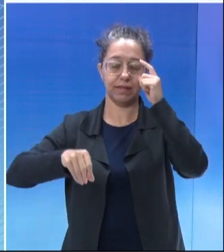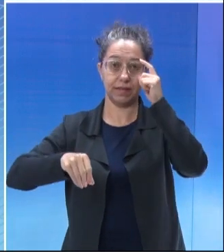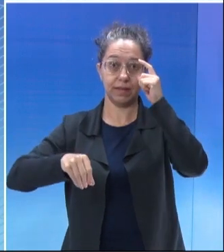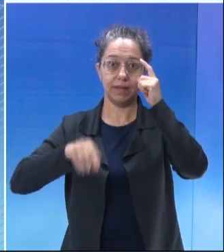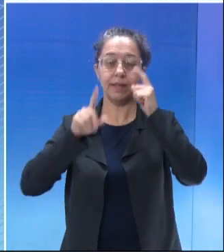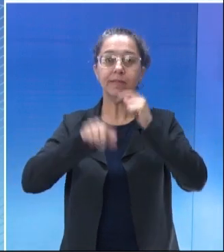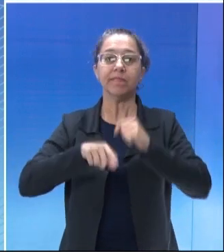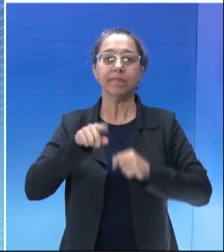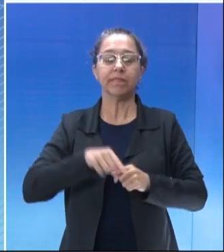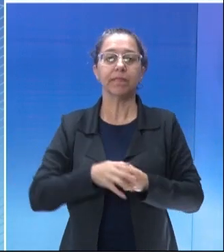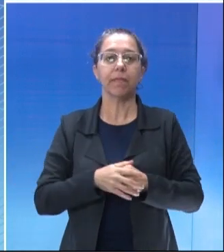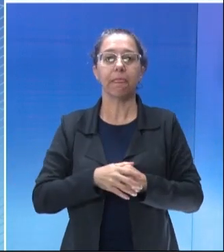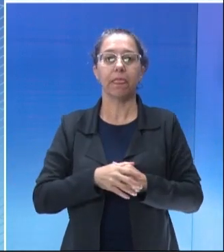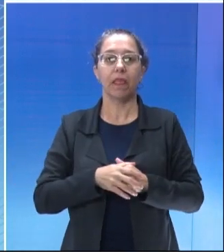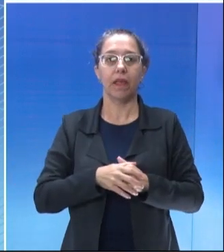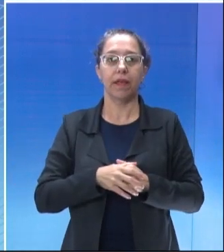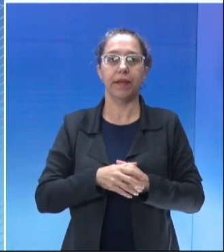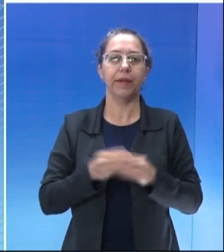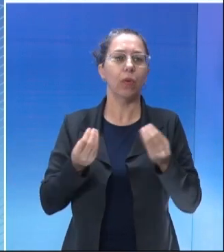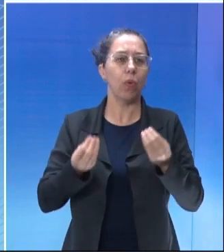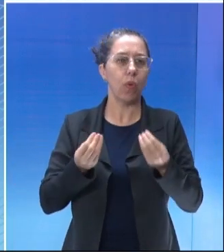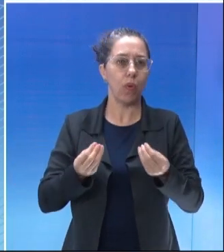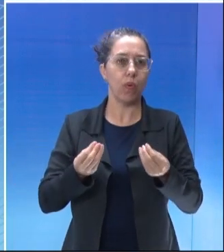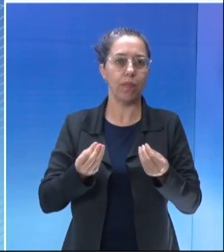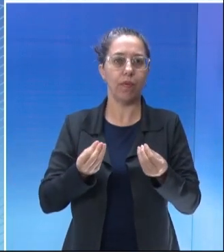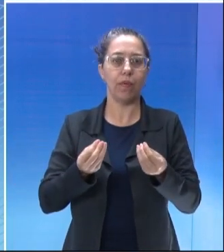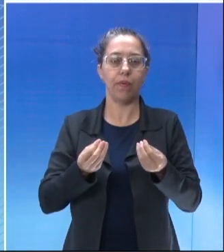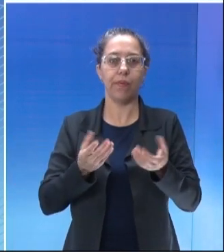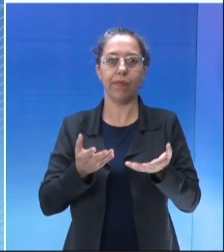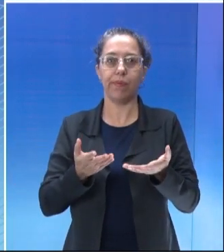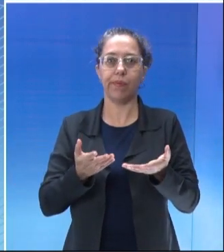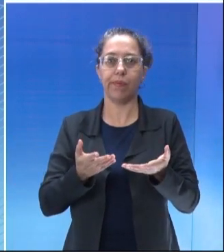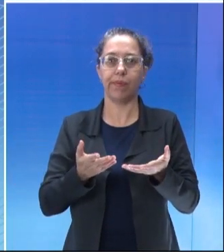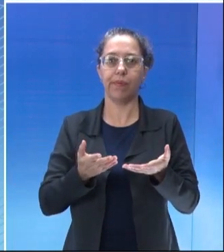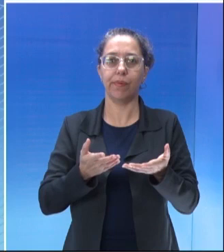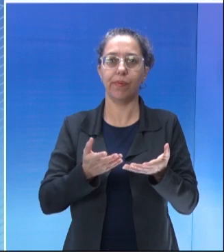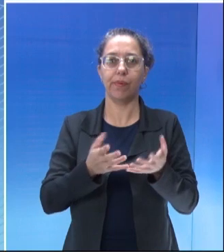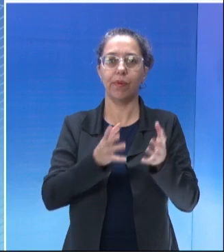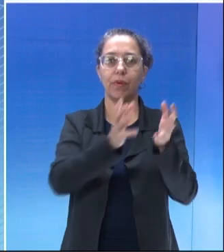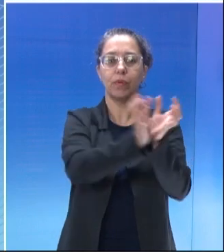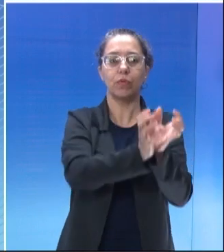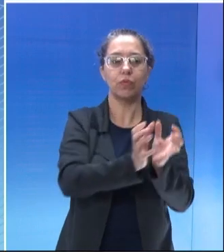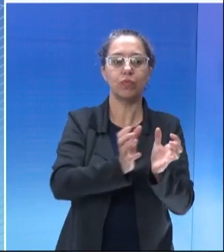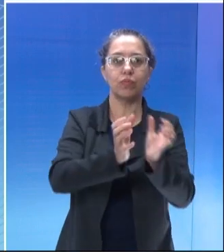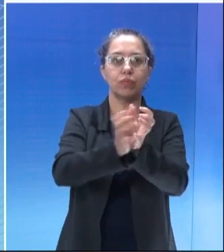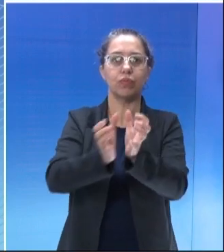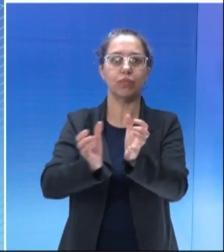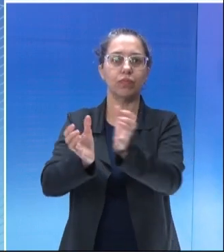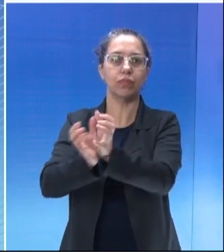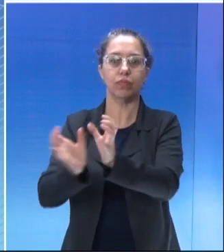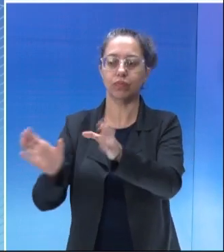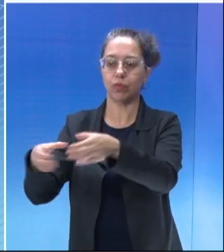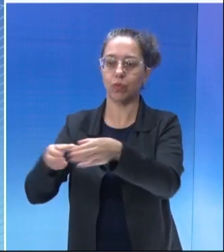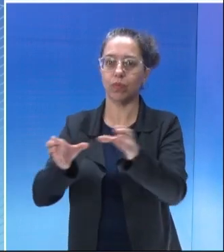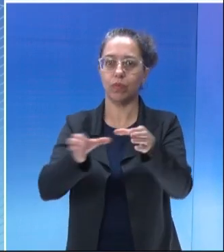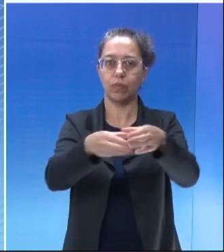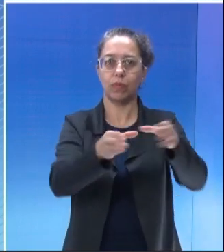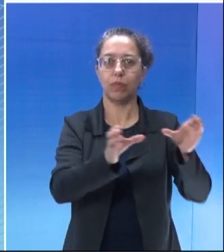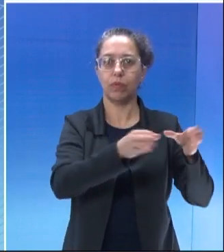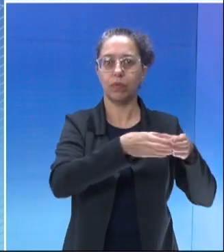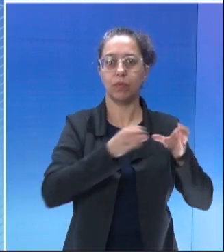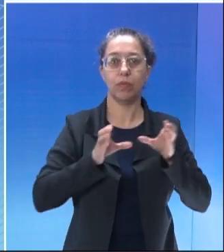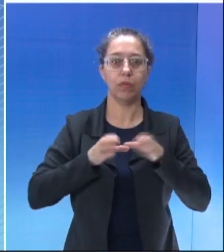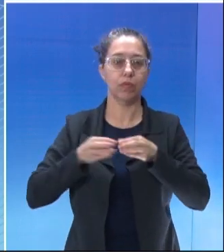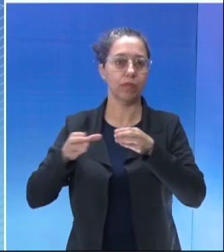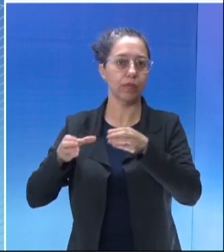é a concentração fundiária, os chamados latifúndios. O que é um latifúndio?